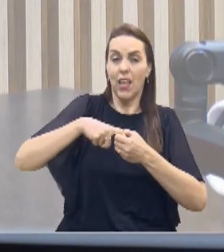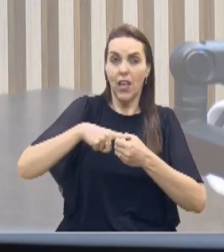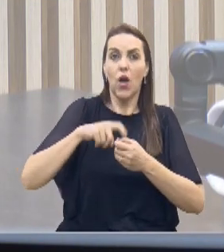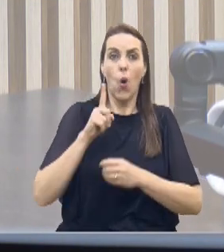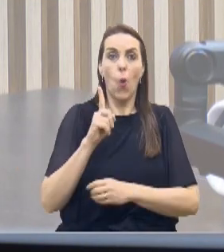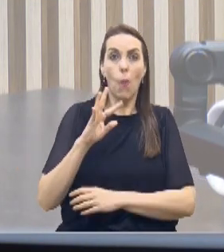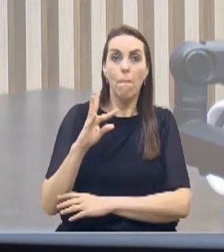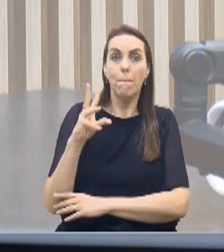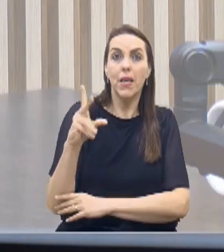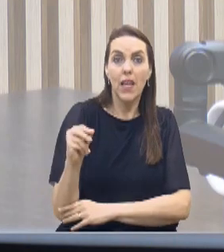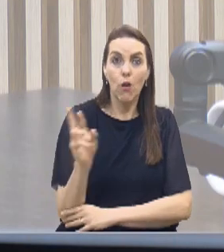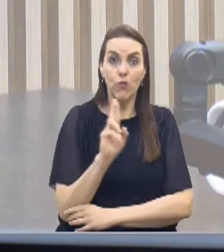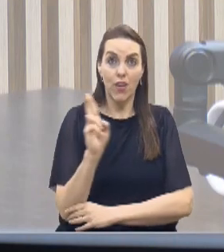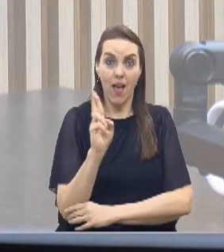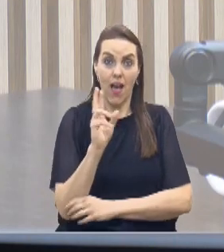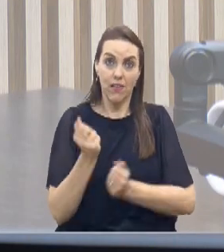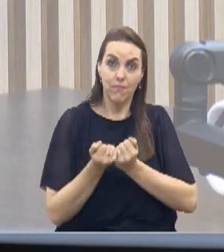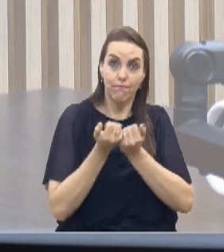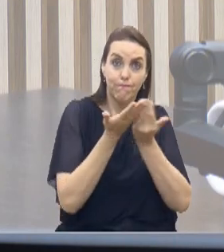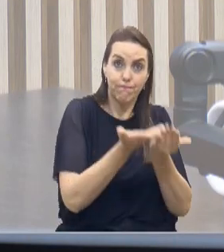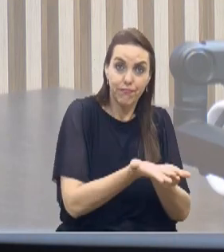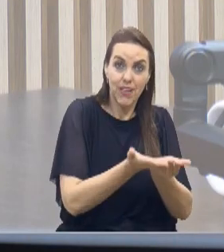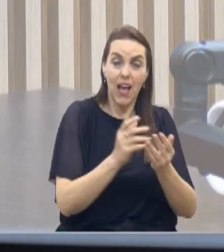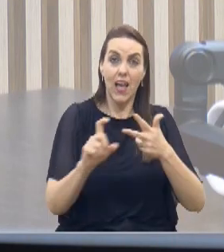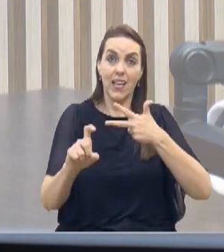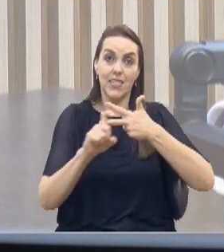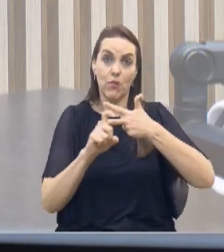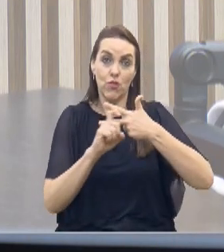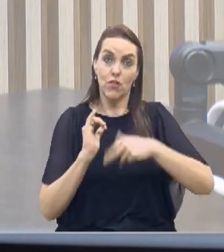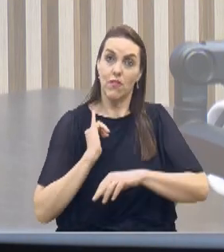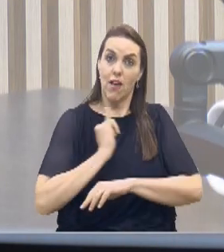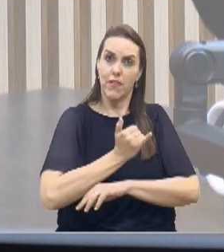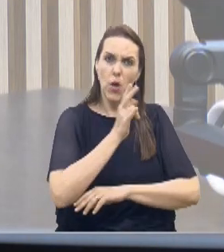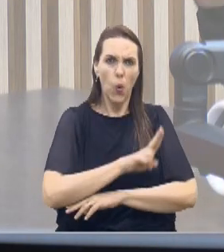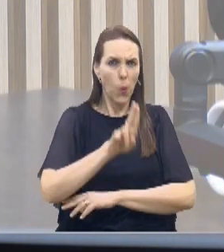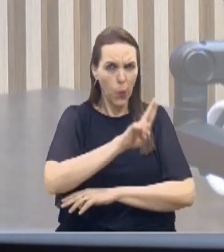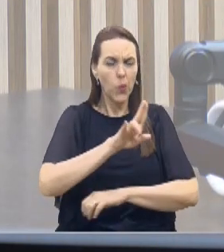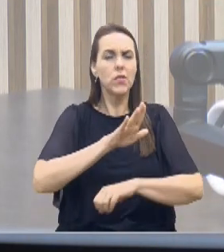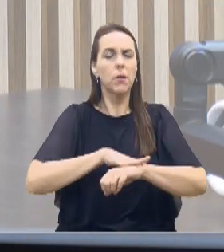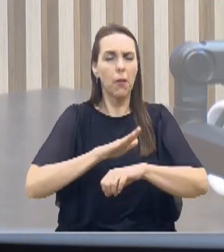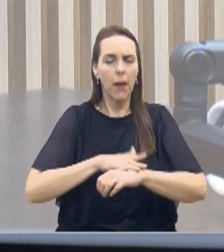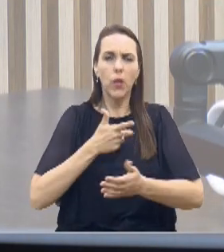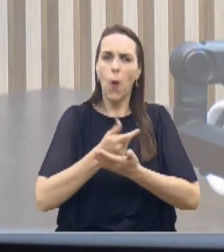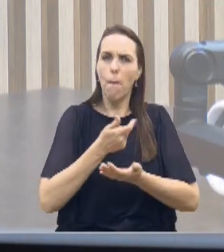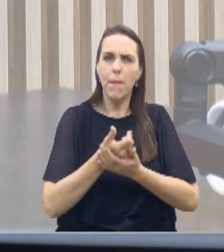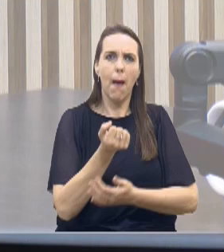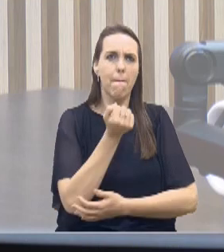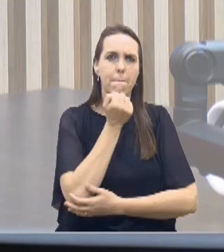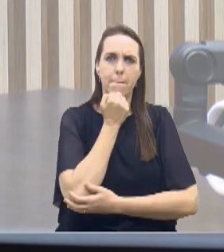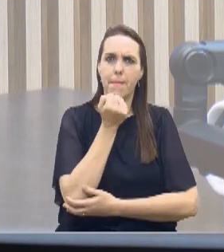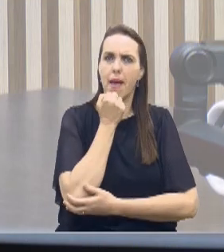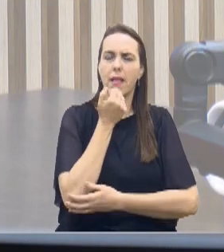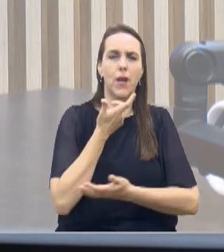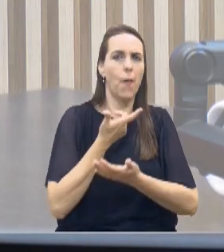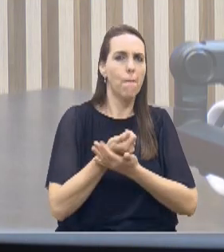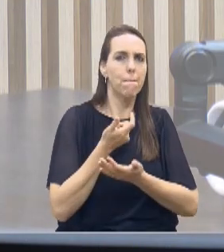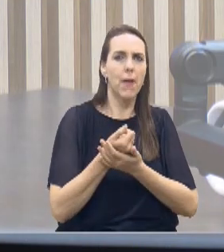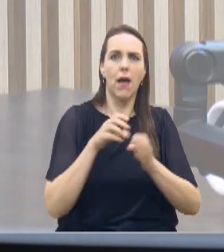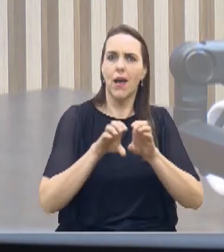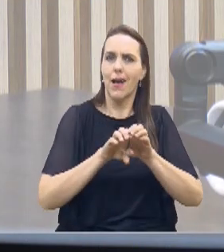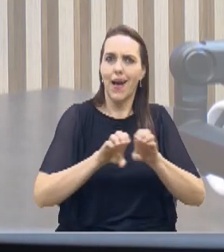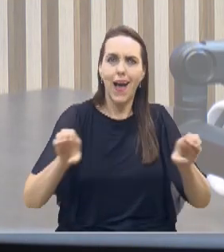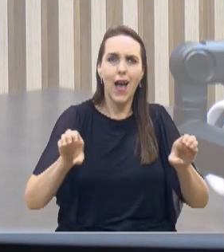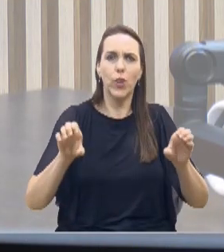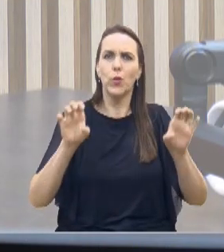milhão, indicando ao Executivo que usasse para aquele momento, que precisava para a compra de pedra, né, para a compra de canos, né, de toda